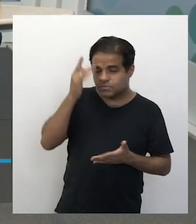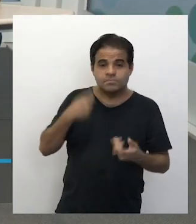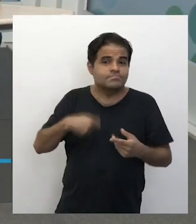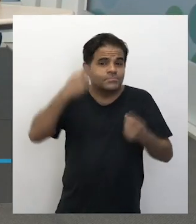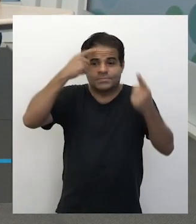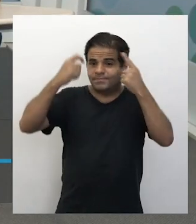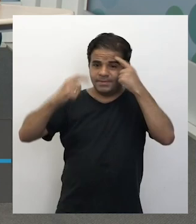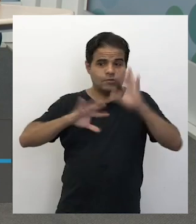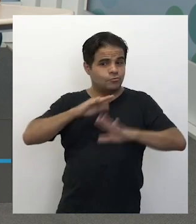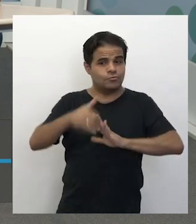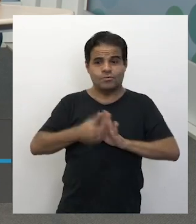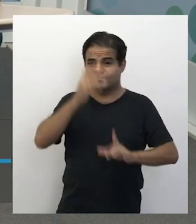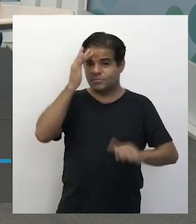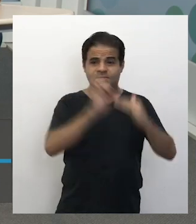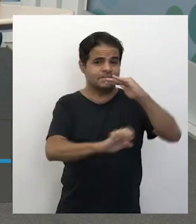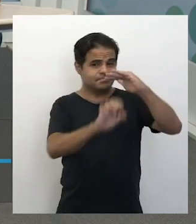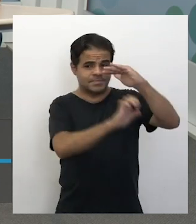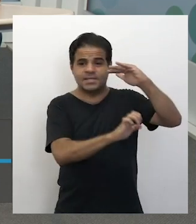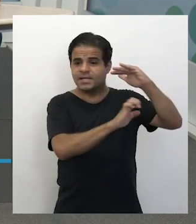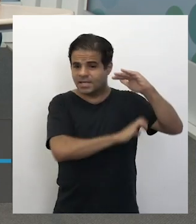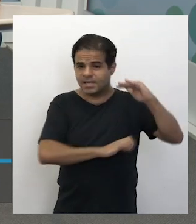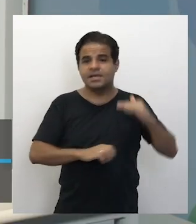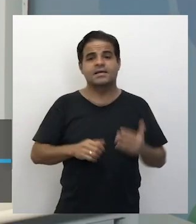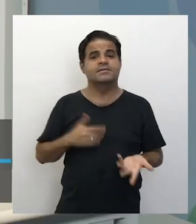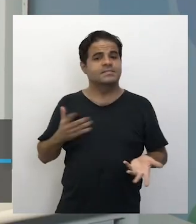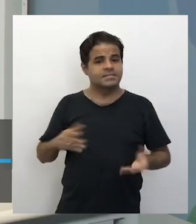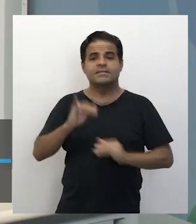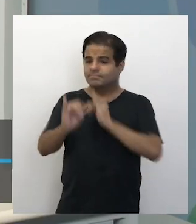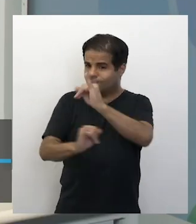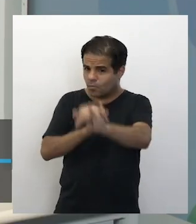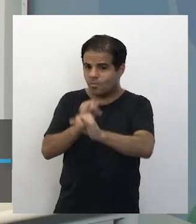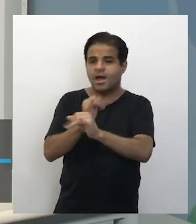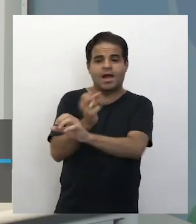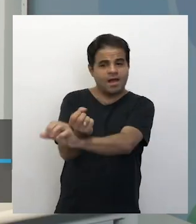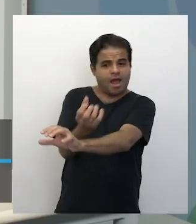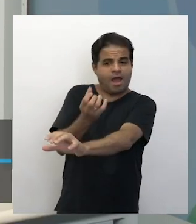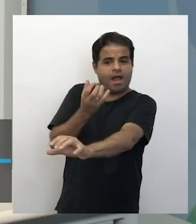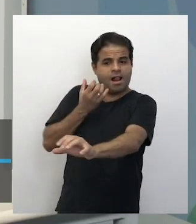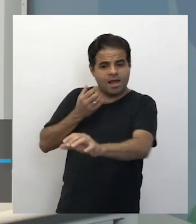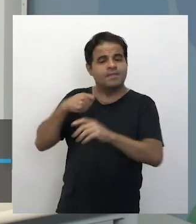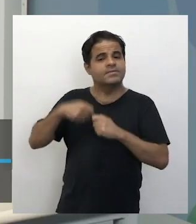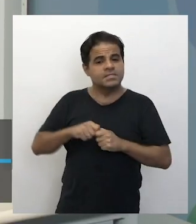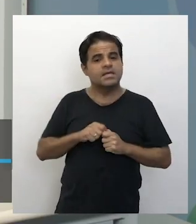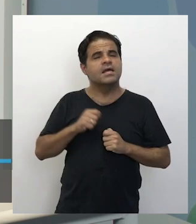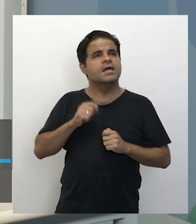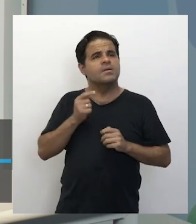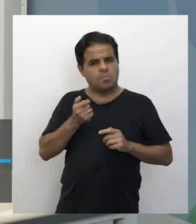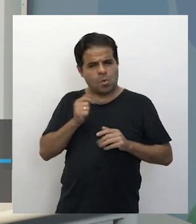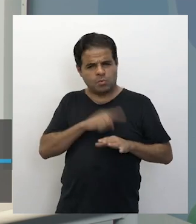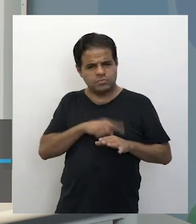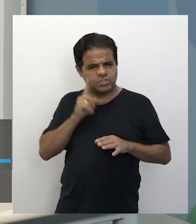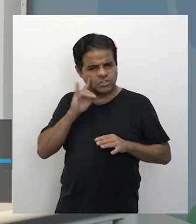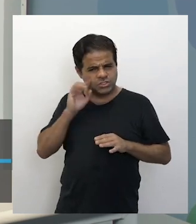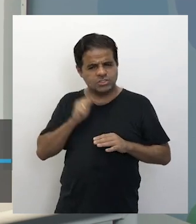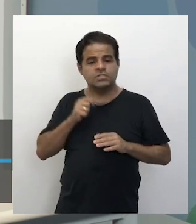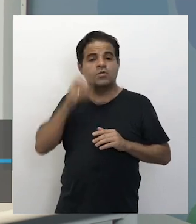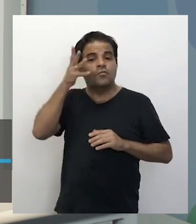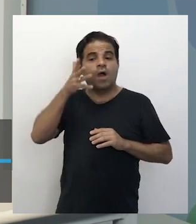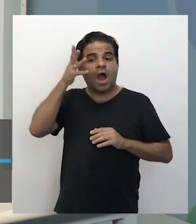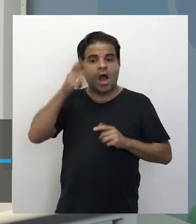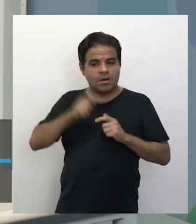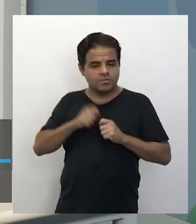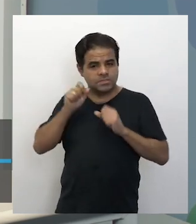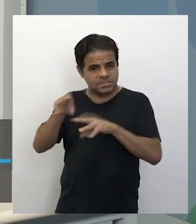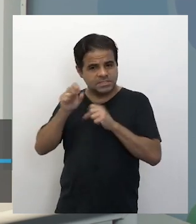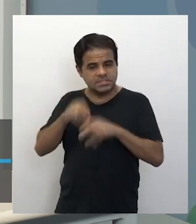não é, professor? Sim. Todas as empresas foram para um online, teve que fazer diferente. Esses dias eu dei uma aula de fluxo de caixa para